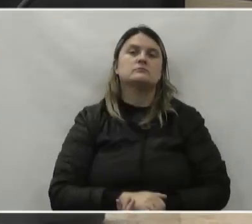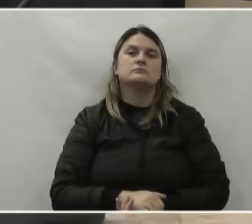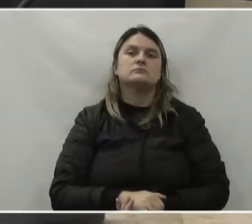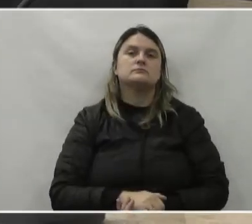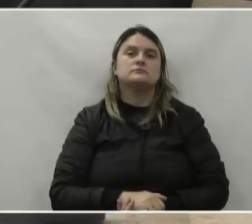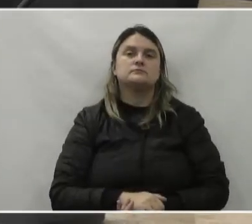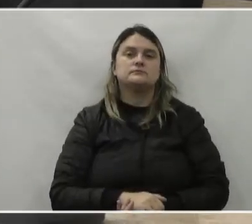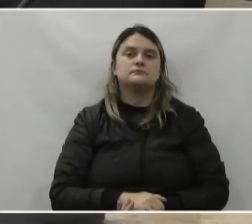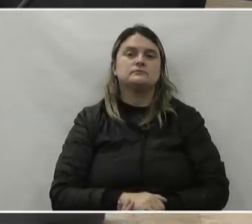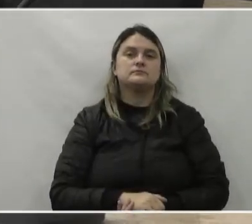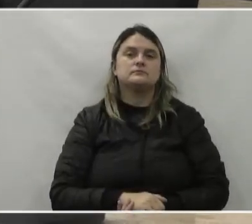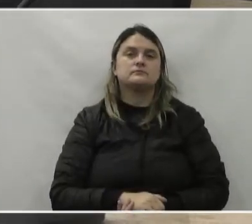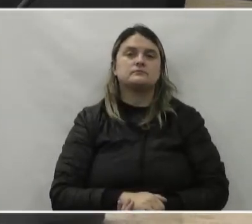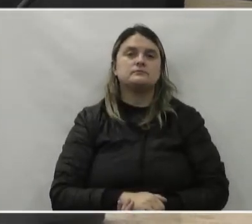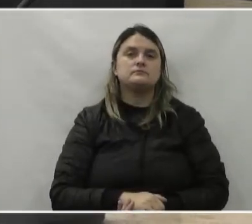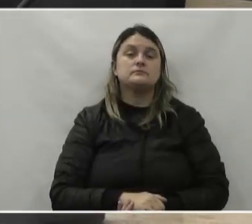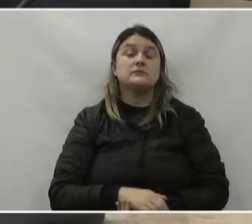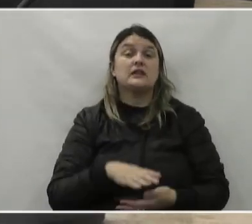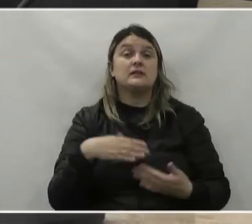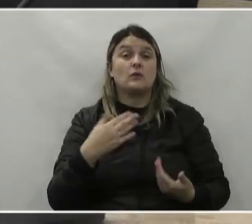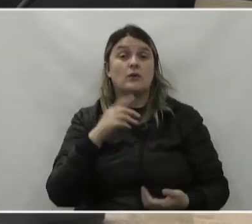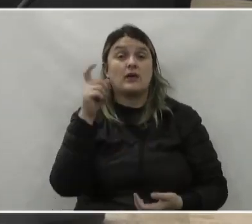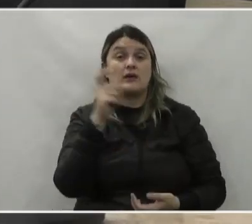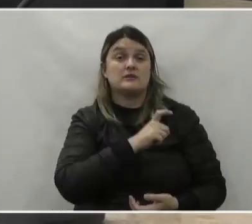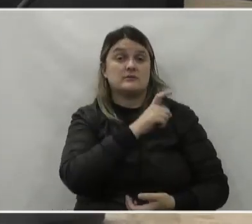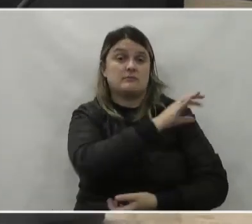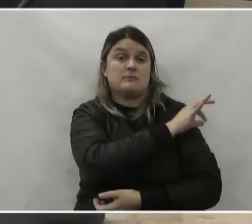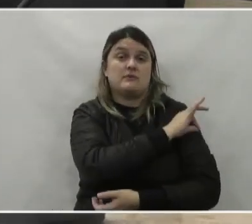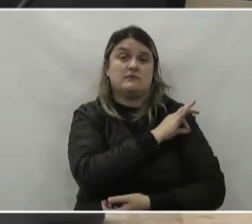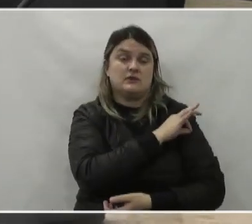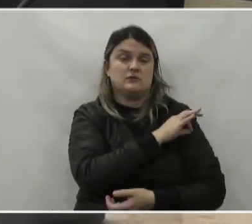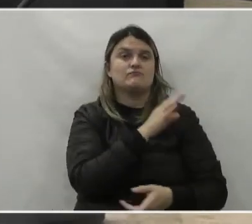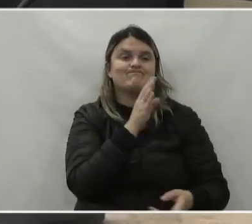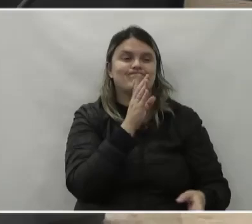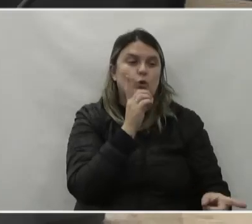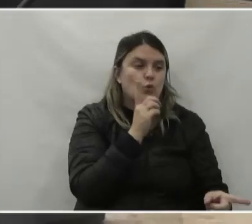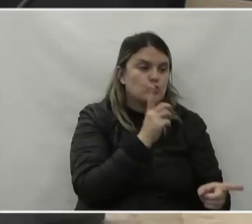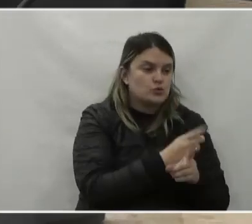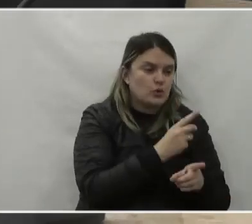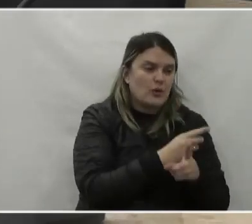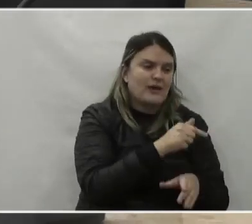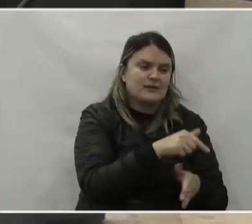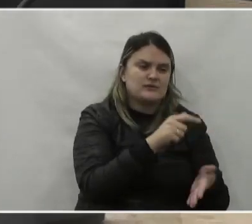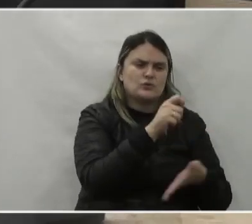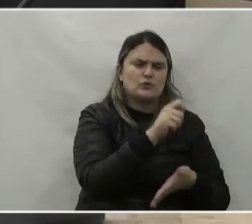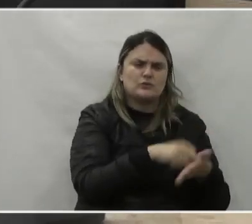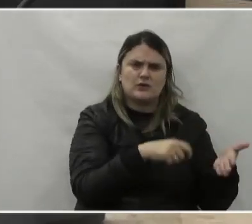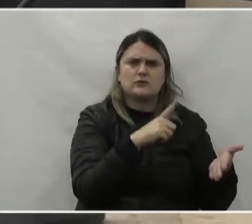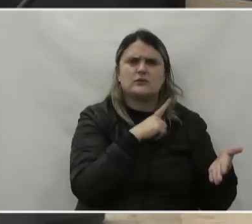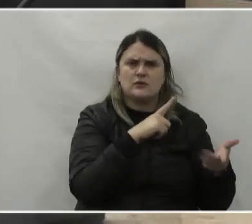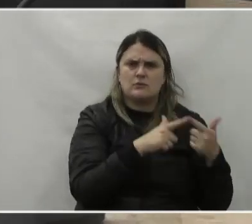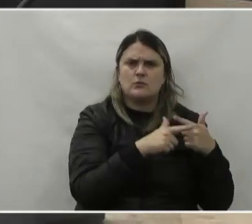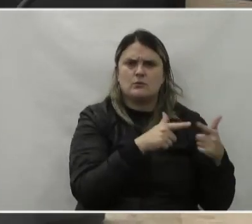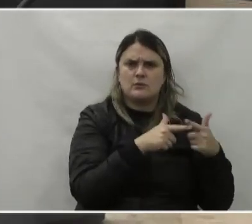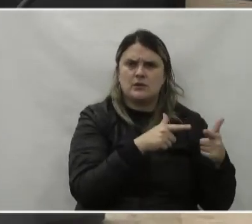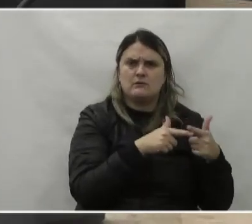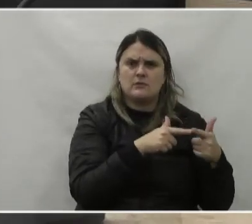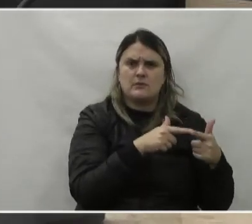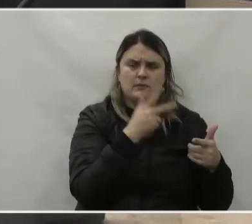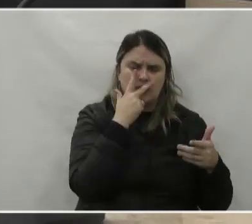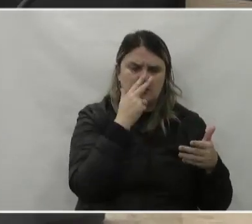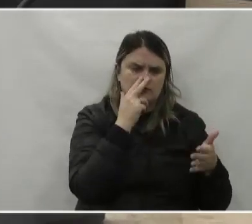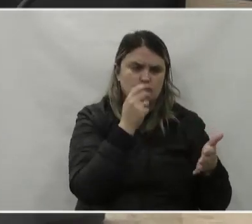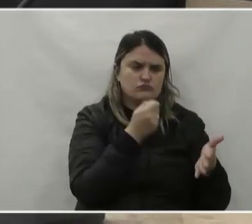De fato, o ex-prefeito identificou problemas nesse contrato, né, e que trouxe